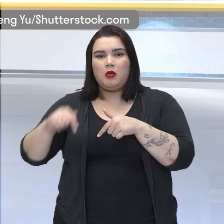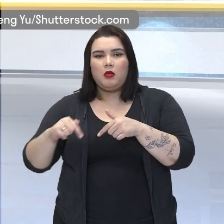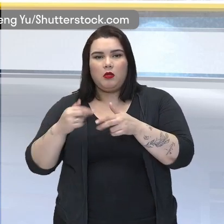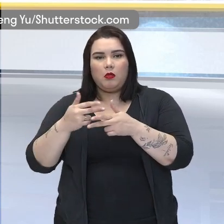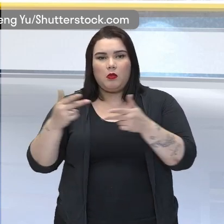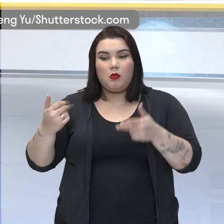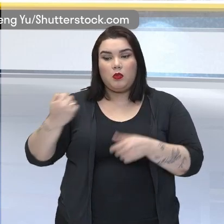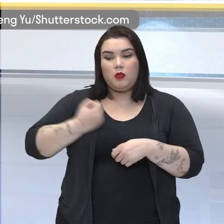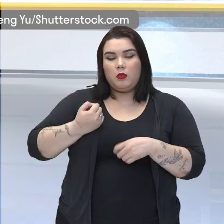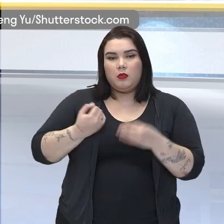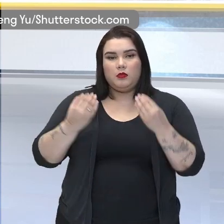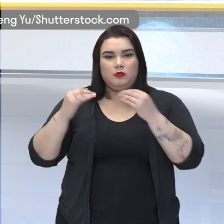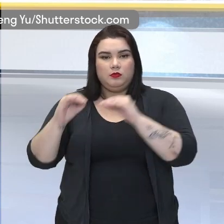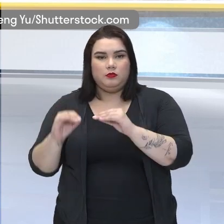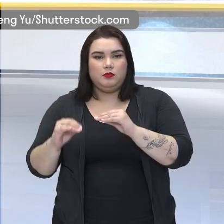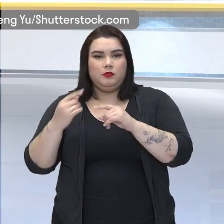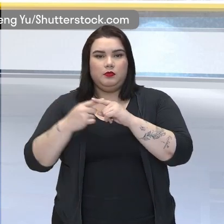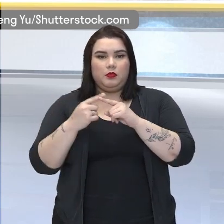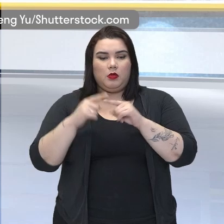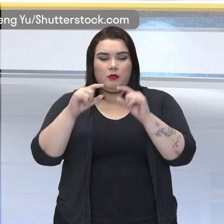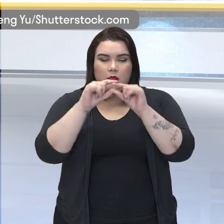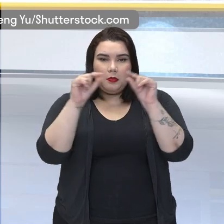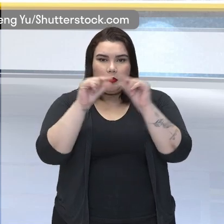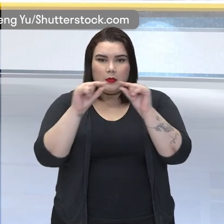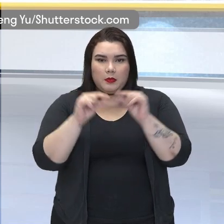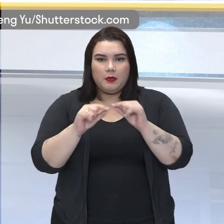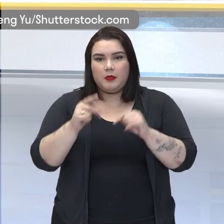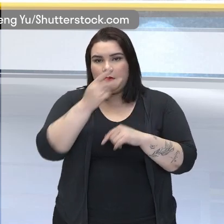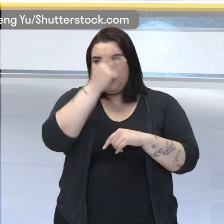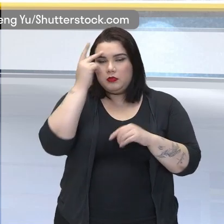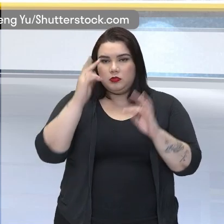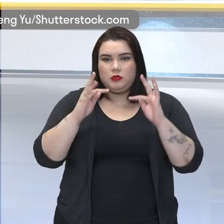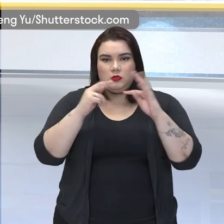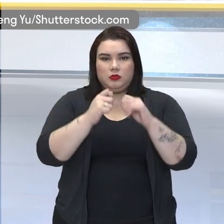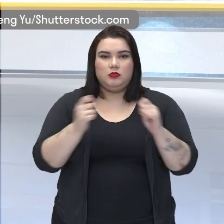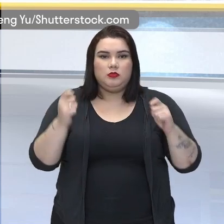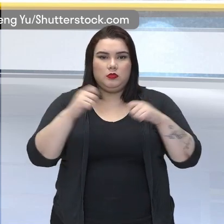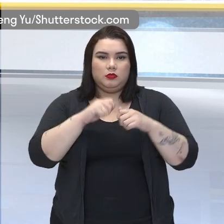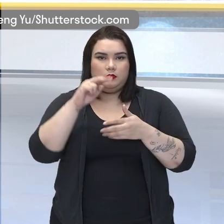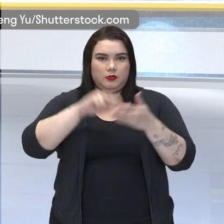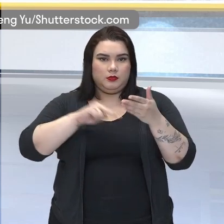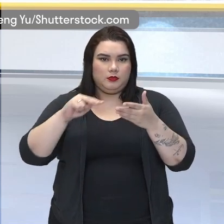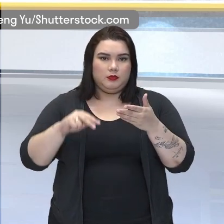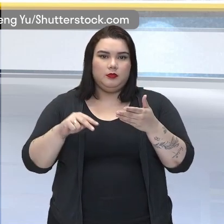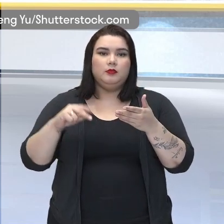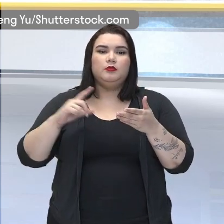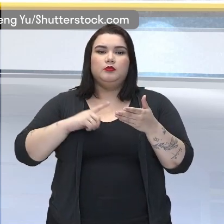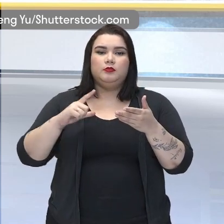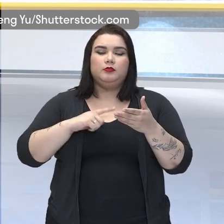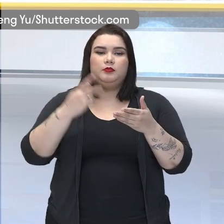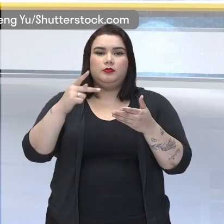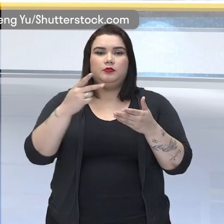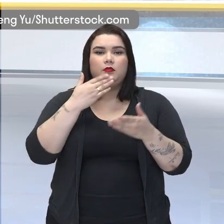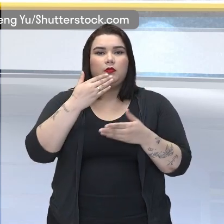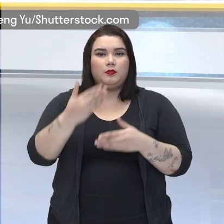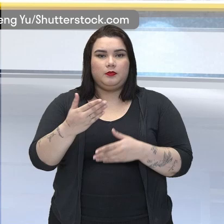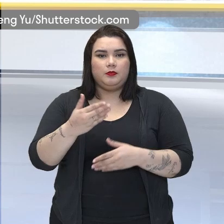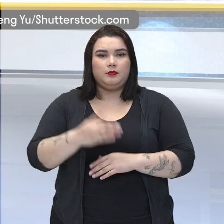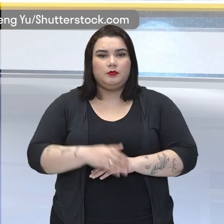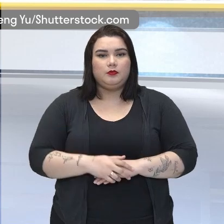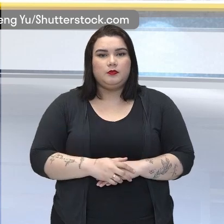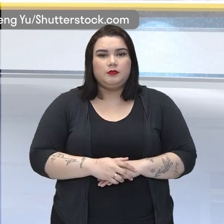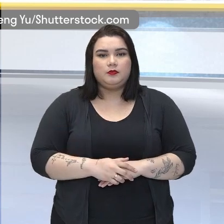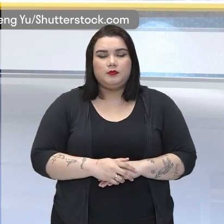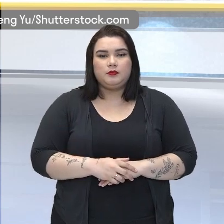é tal. Porque são espaços pequenos, né? Para que várias pessoas possam colocar ali os seus pedidos, né? As